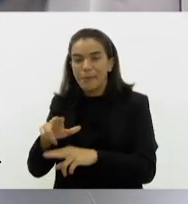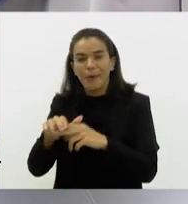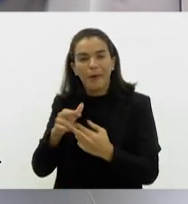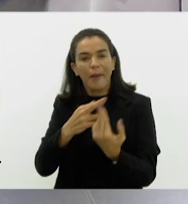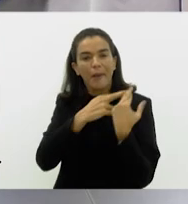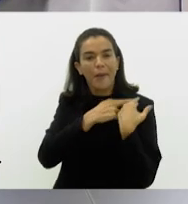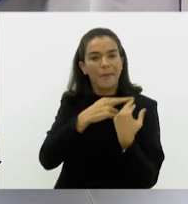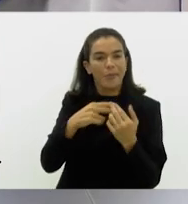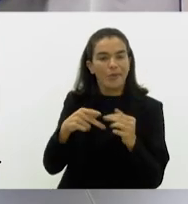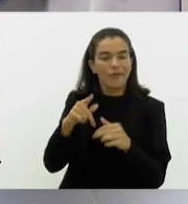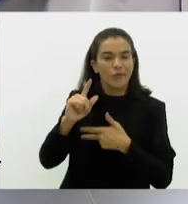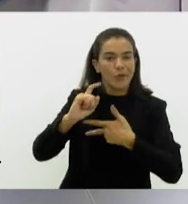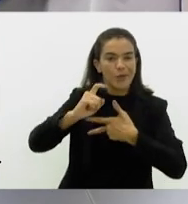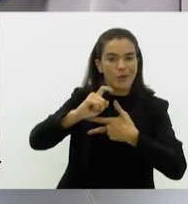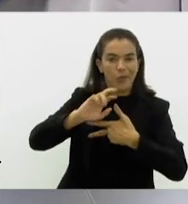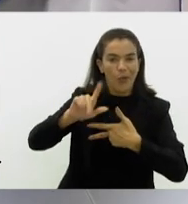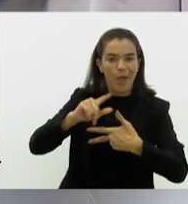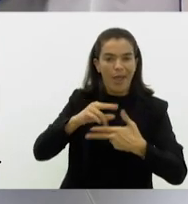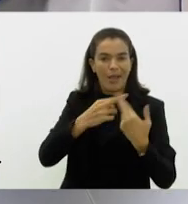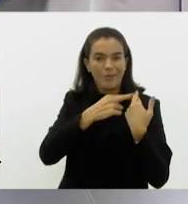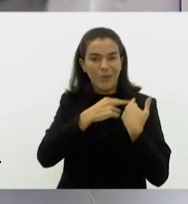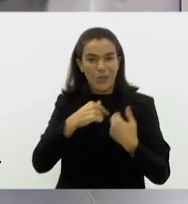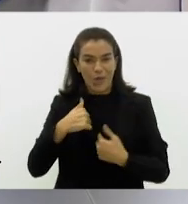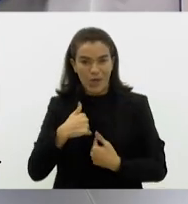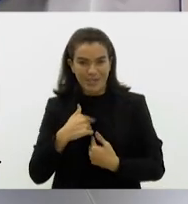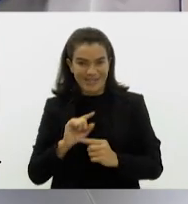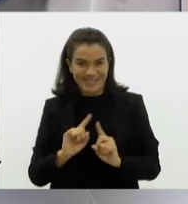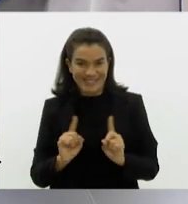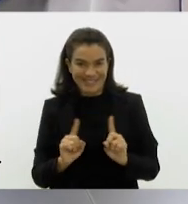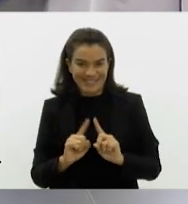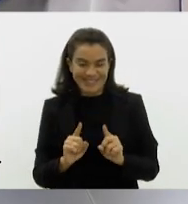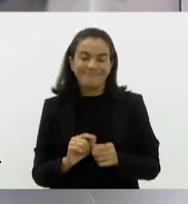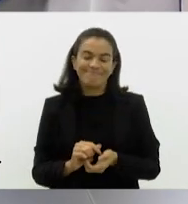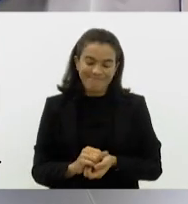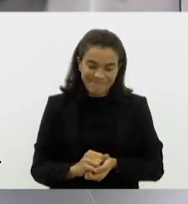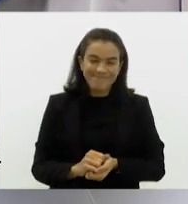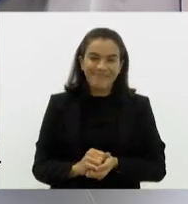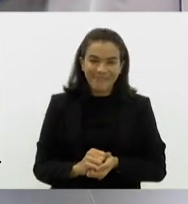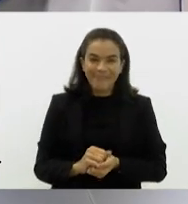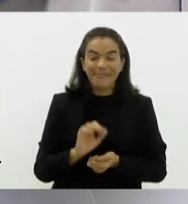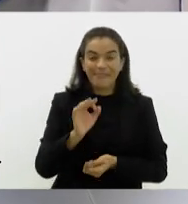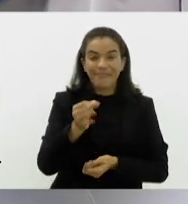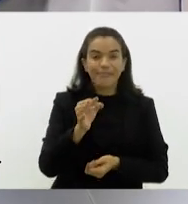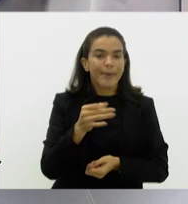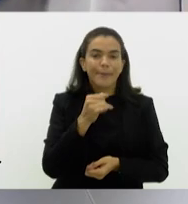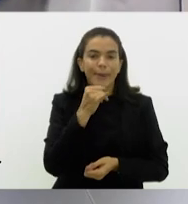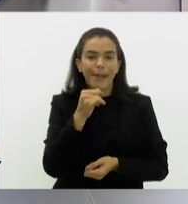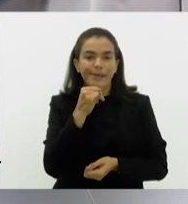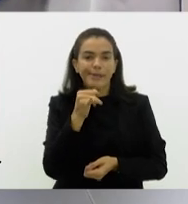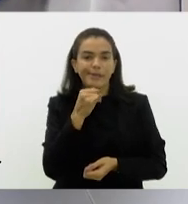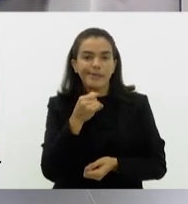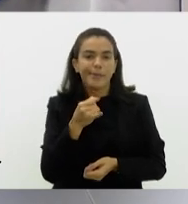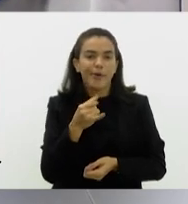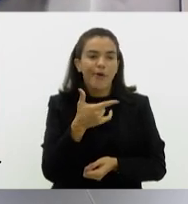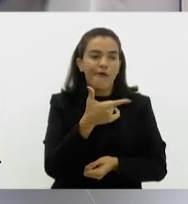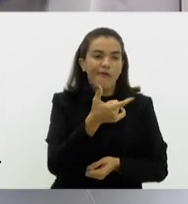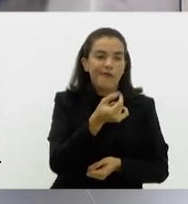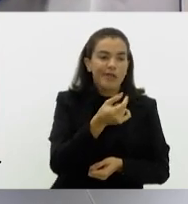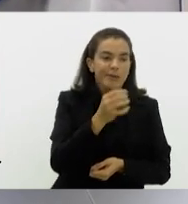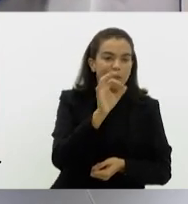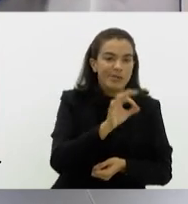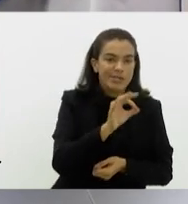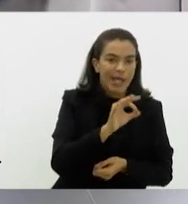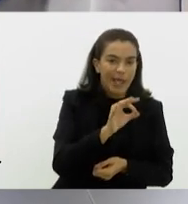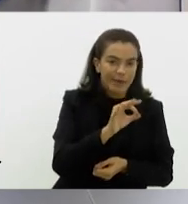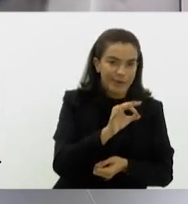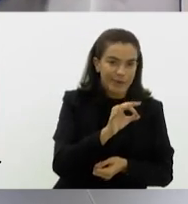repente, se a gente tira uma matéria ou outra que seja de competência... tira, sei lá, corta 20%, mas apresenta